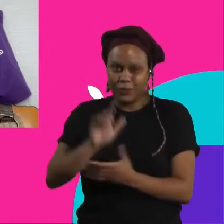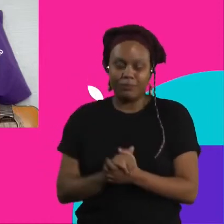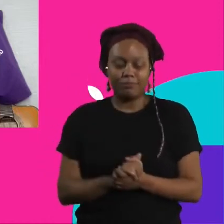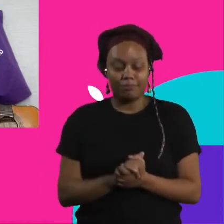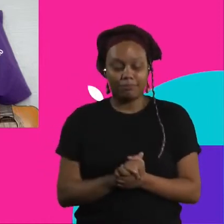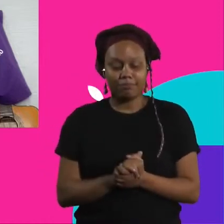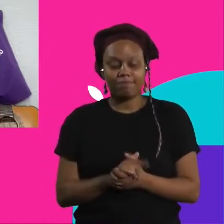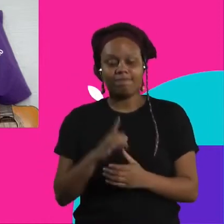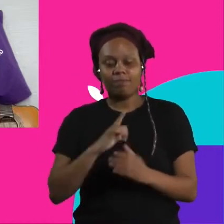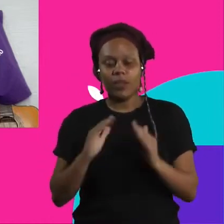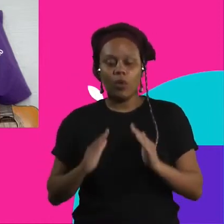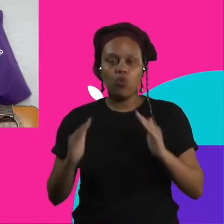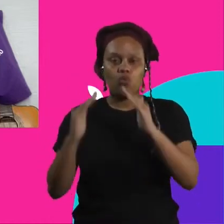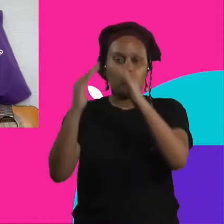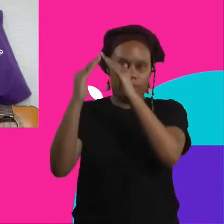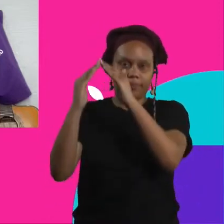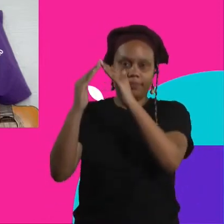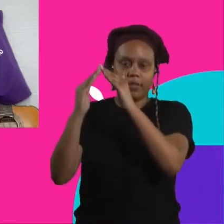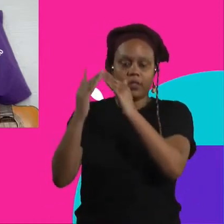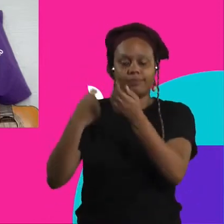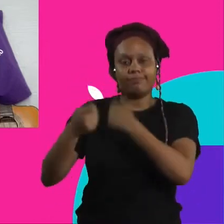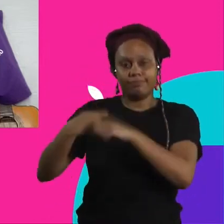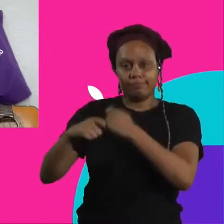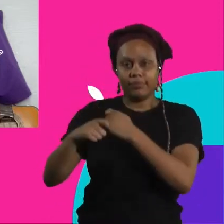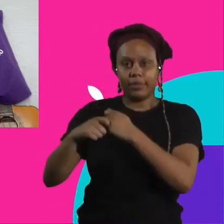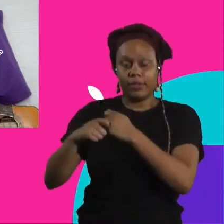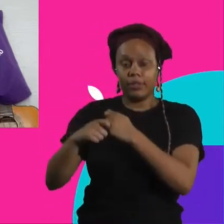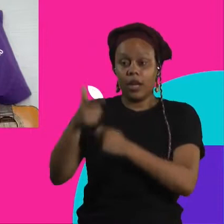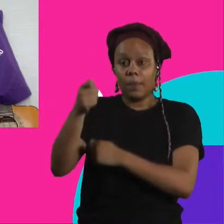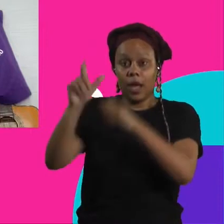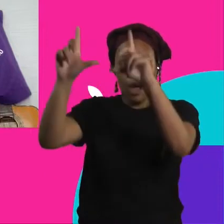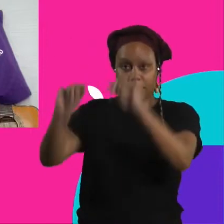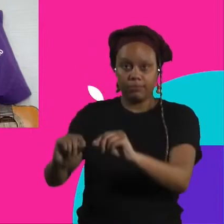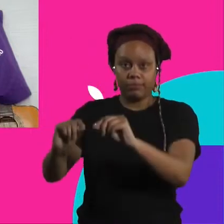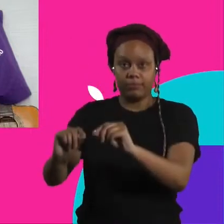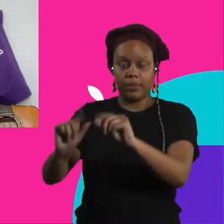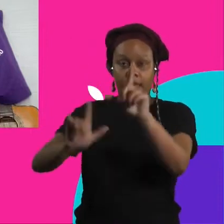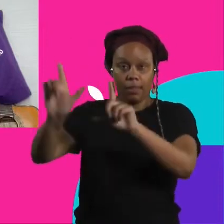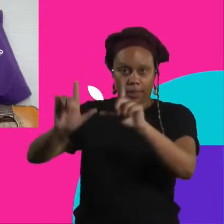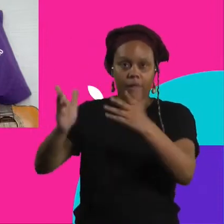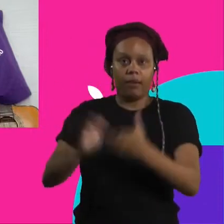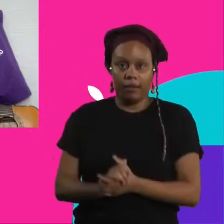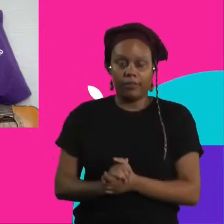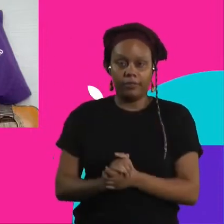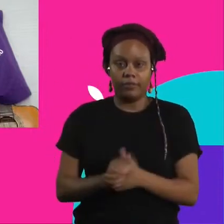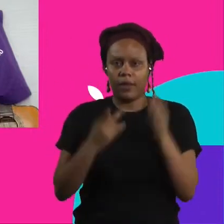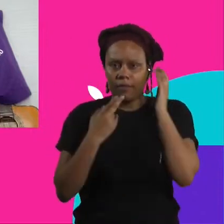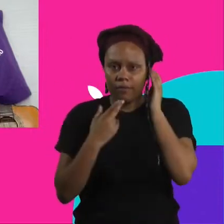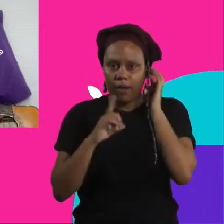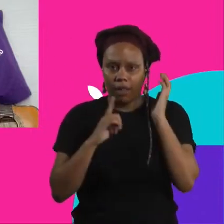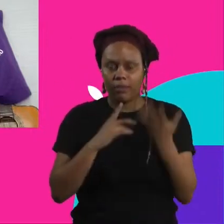tem muita pirâmide financeira, se liga a televisão aberta, assim, quando você olha a criptomoeda é de alguma